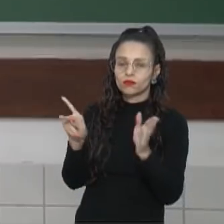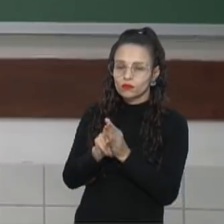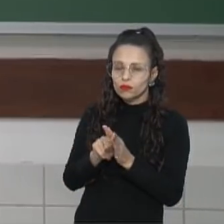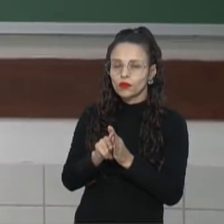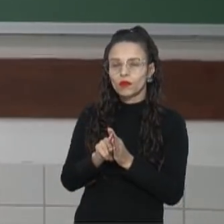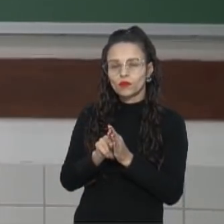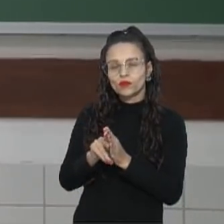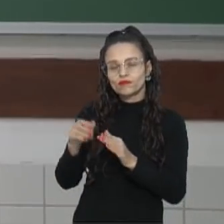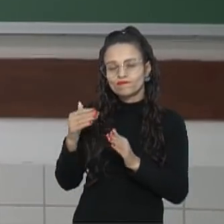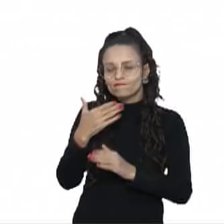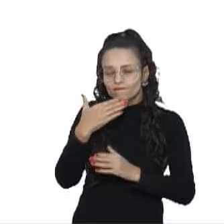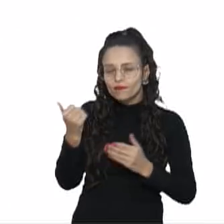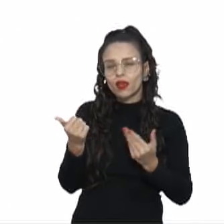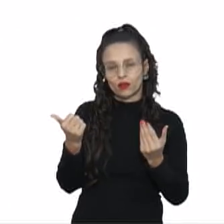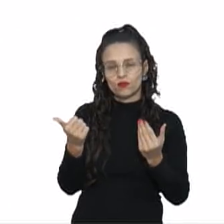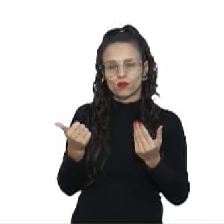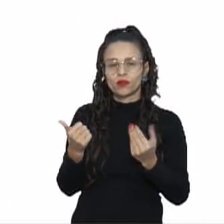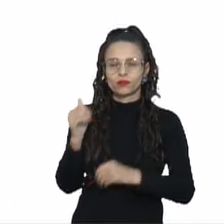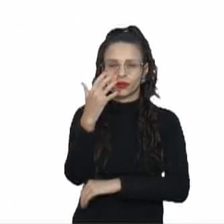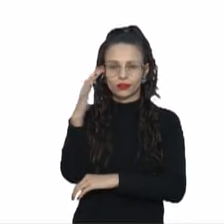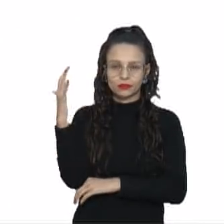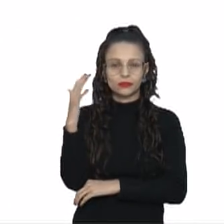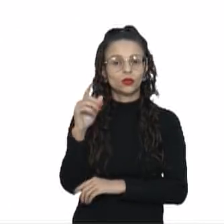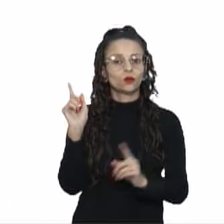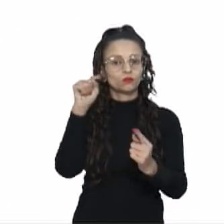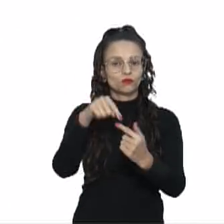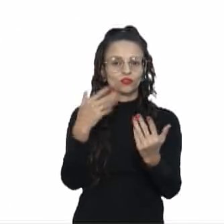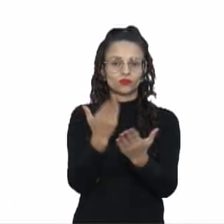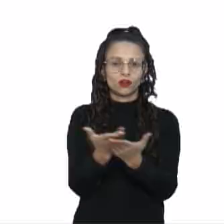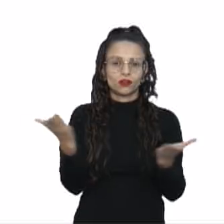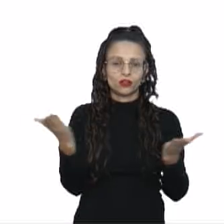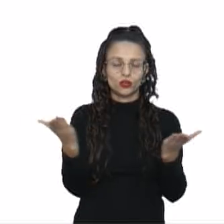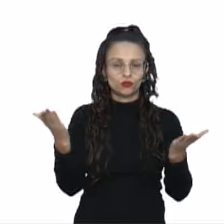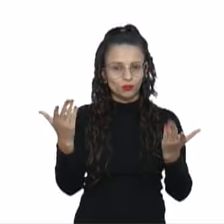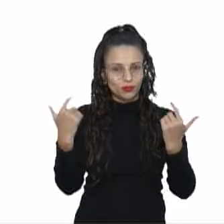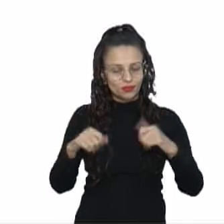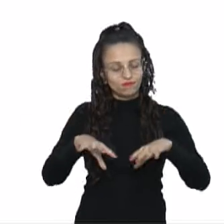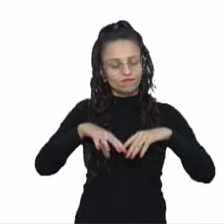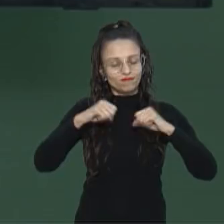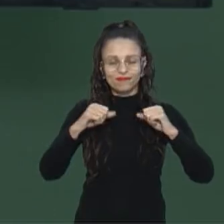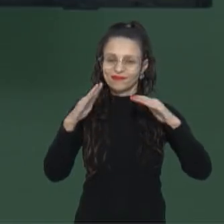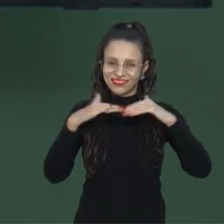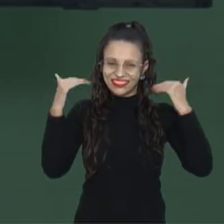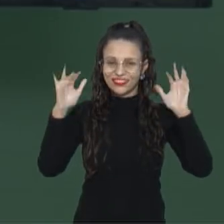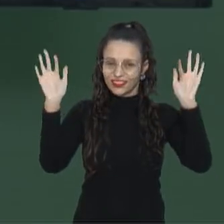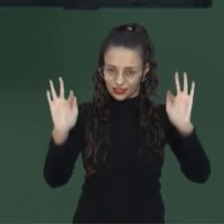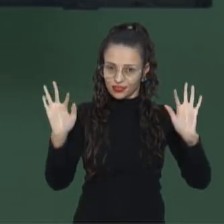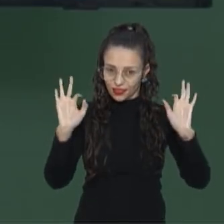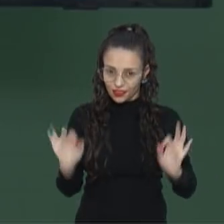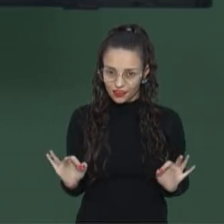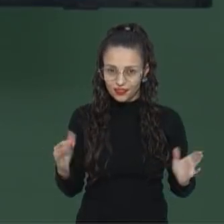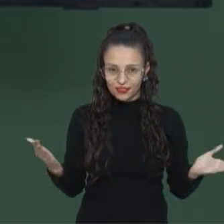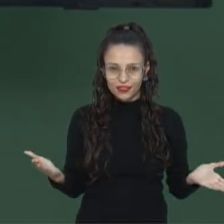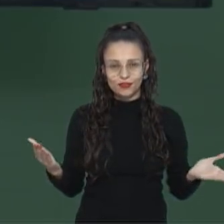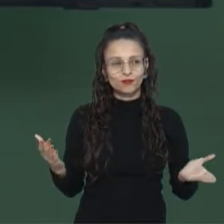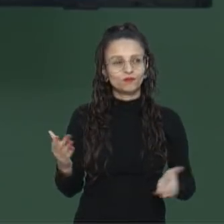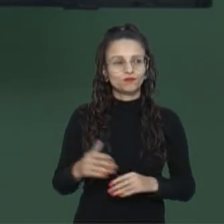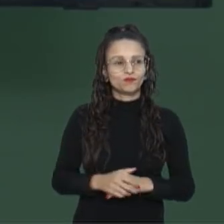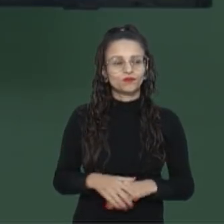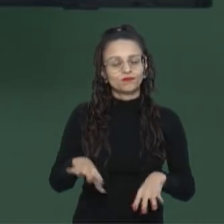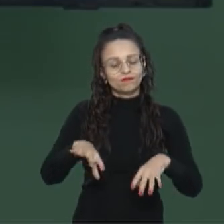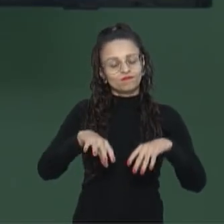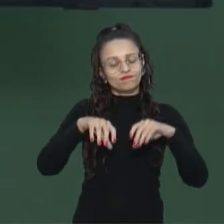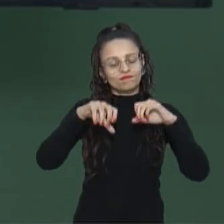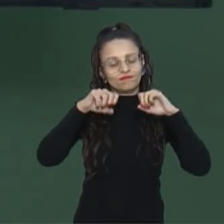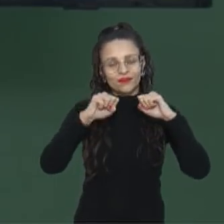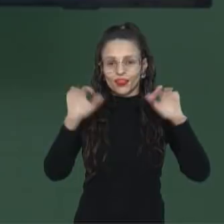aula de hoje. Presta atenção aqui, ó. Respirar feliz, né? Então, eu sempre falo para vocês, vamos ser felizes, vamos viver feliz. Agora estamos falando do ar, né? Vamos